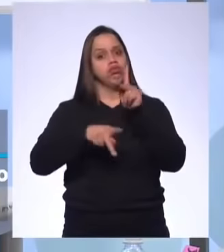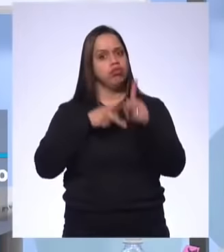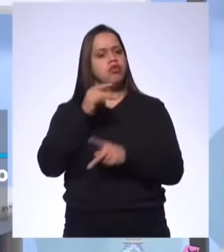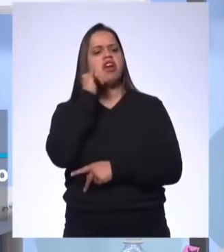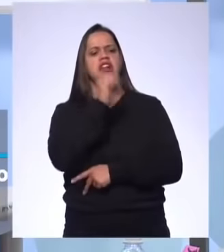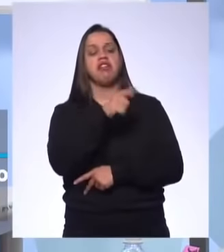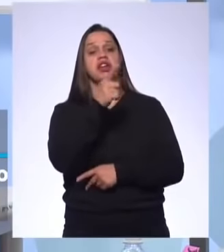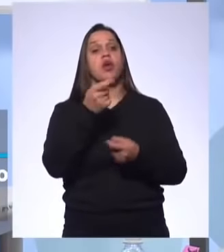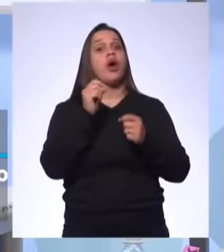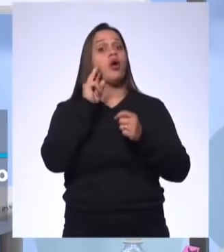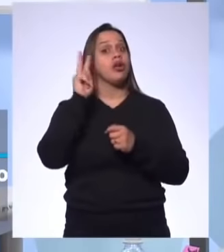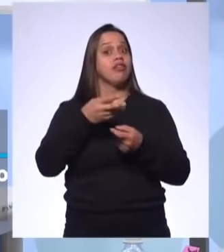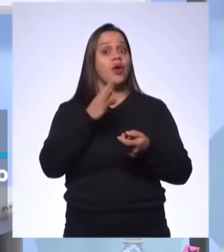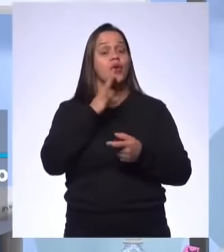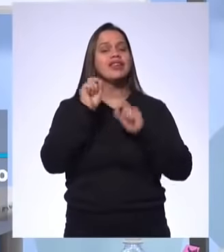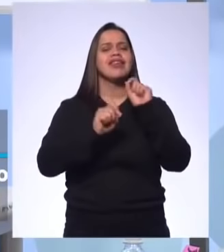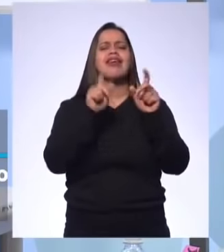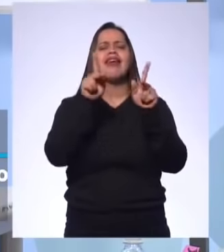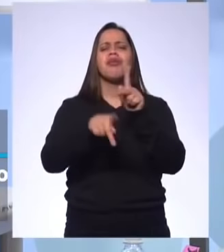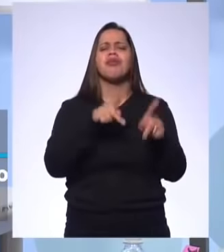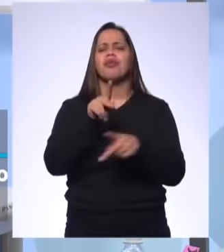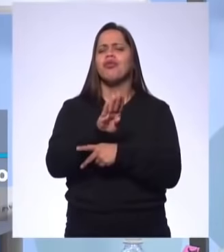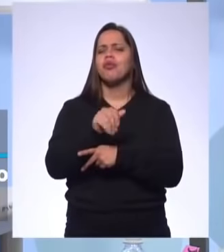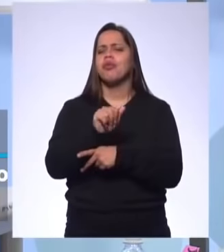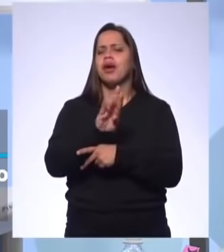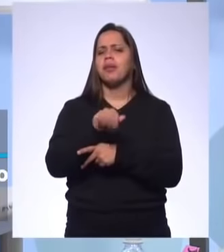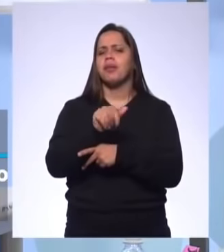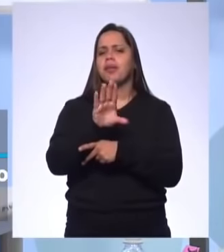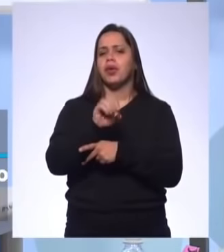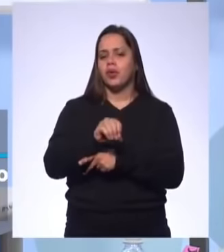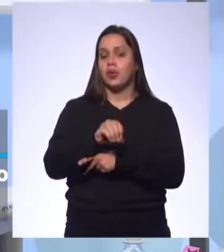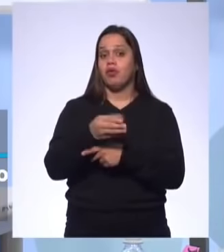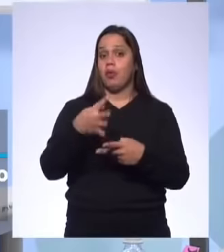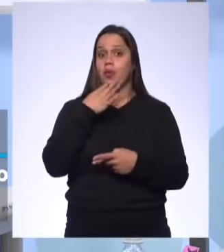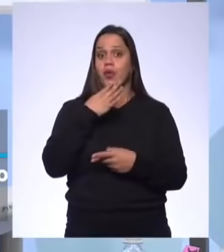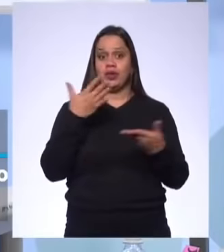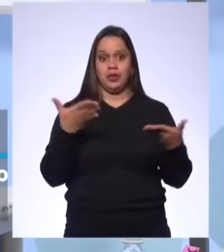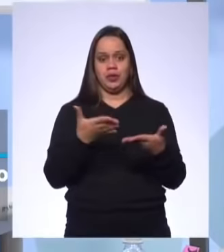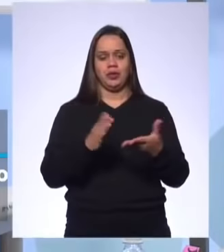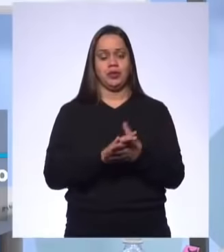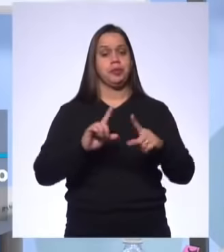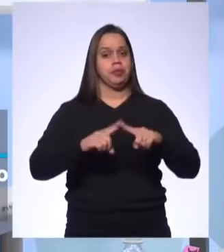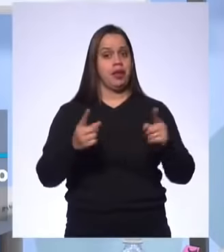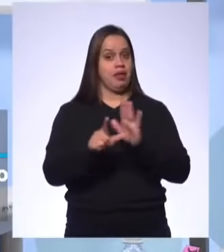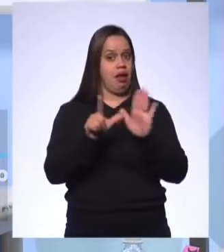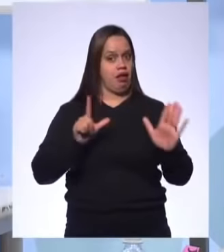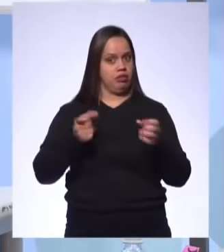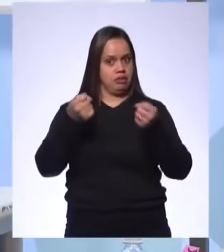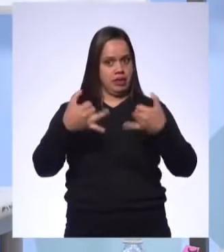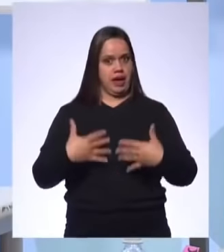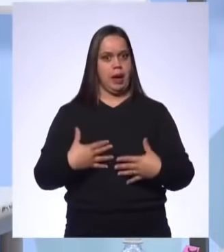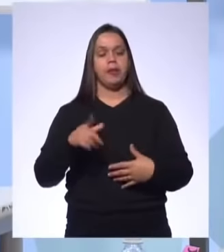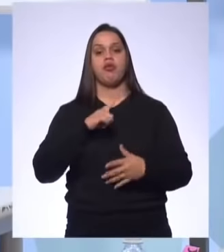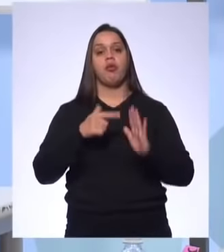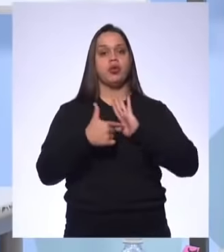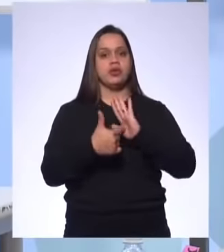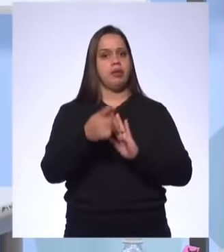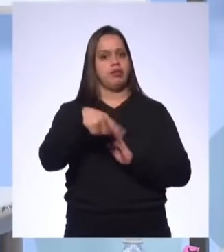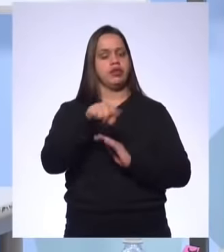os bárbaros? Isso a gente vai saber hoje, está bem? Antes de explicar isso, eu tenho aqui, ó, eu